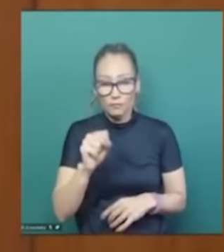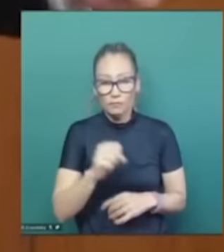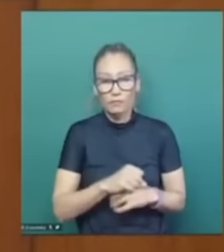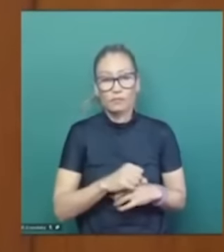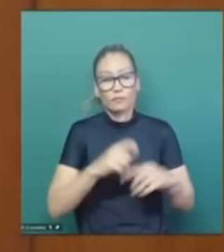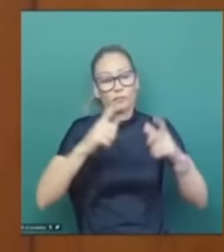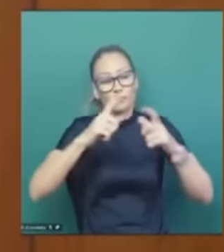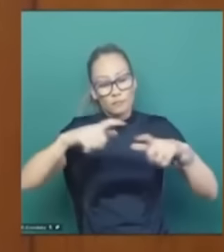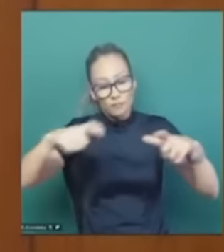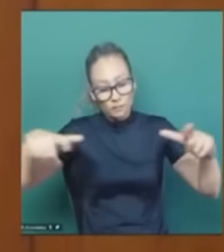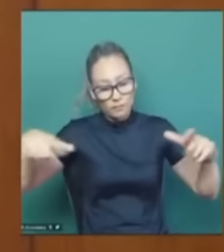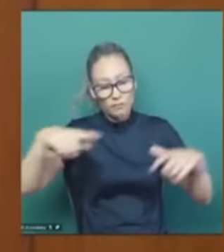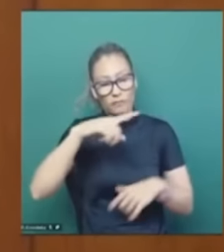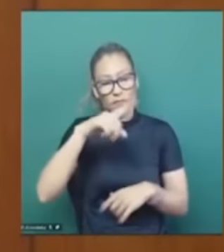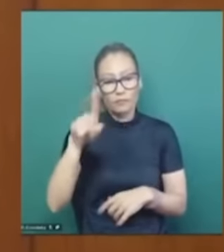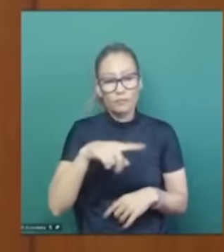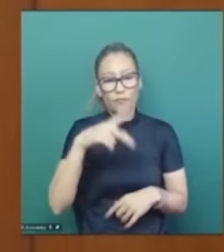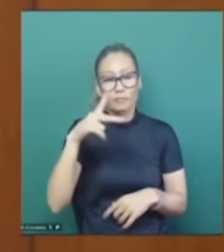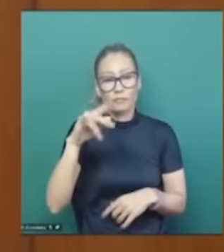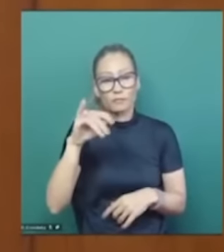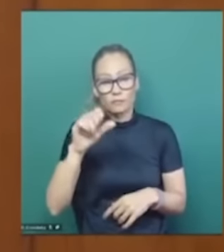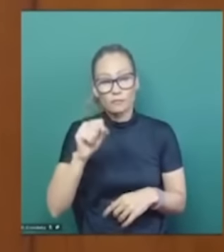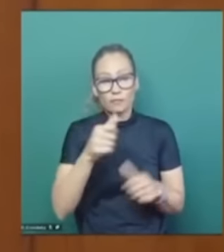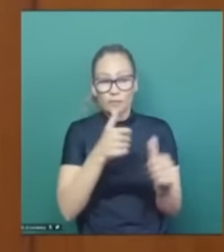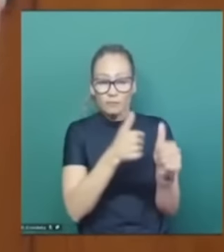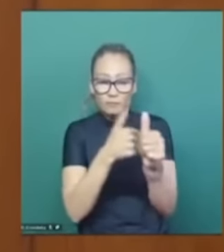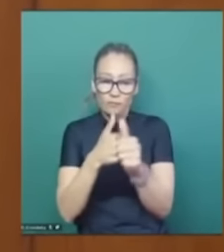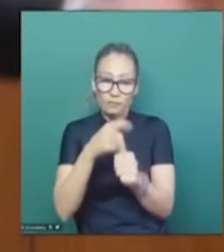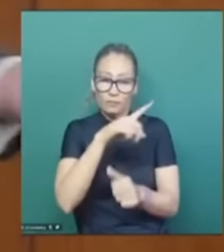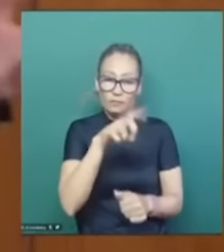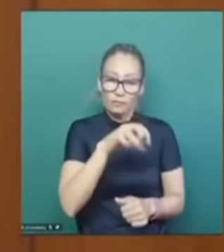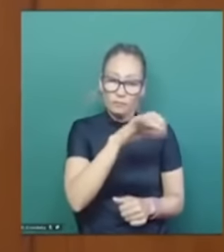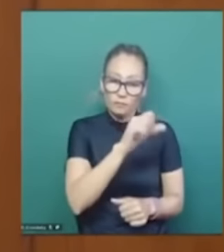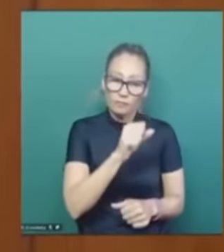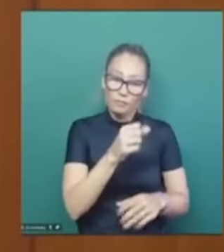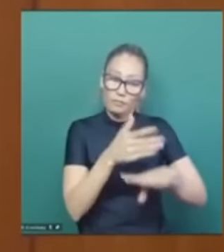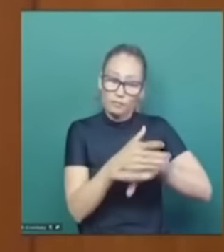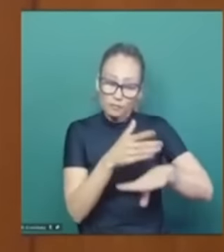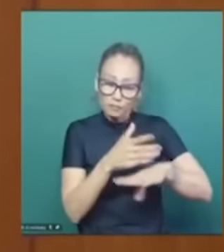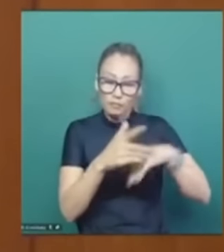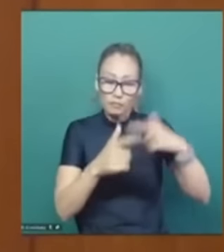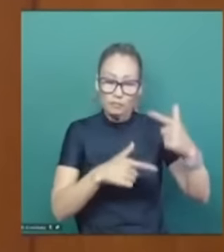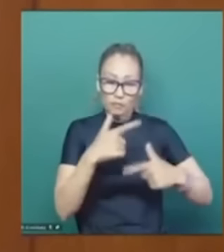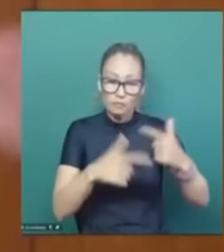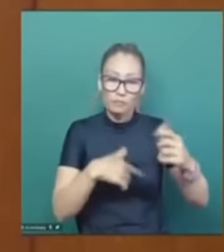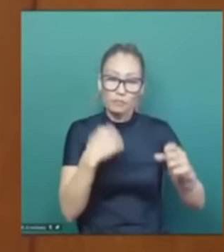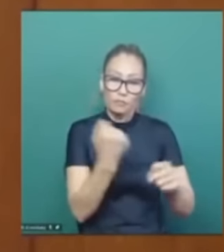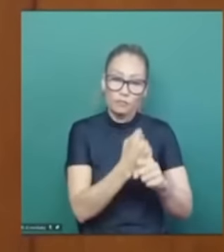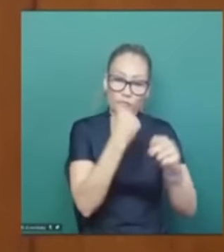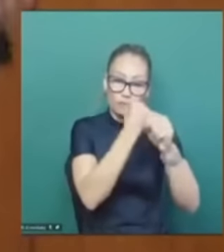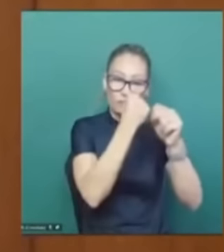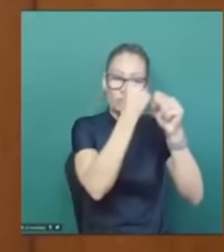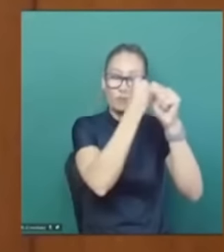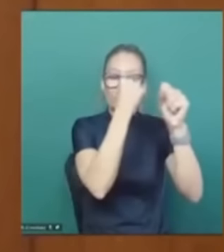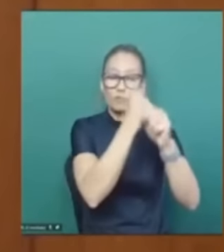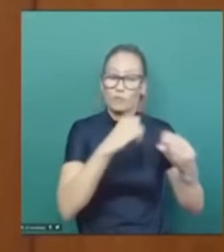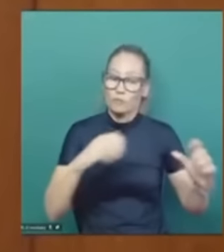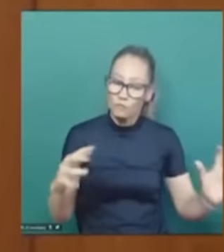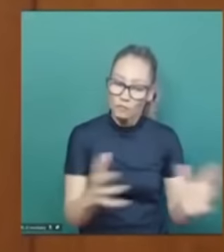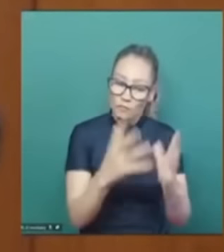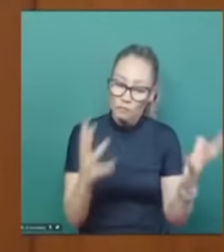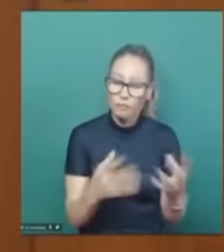para que ficassem próximos das EIs, para as pessoas terem acesso ao trabalho, para as construtoras irem lá construir as EIs com um incentivo, garantindo que isso